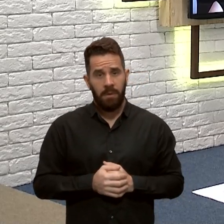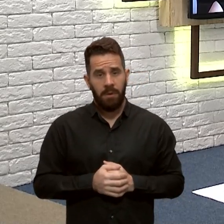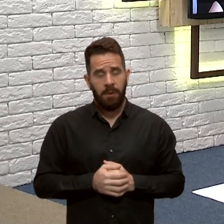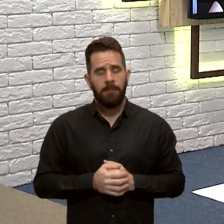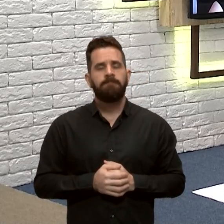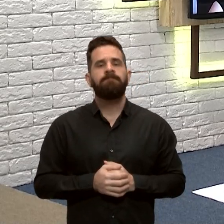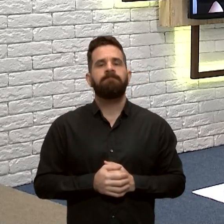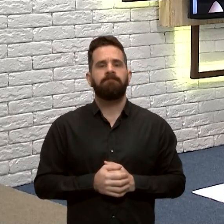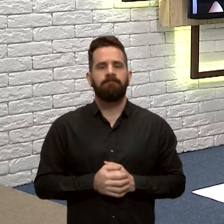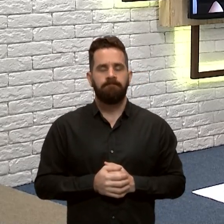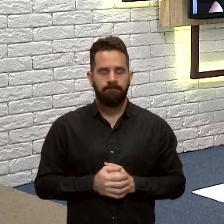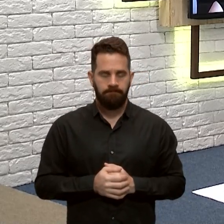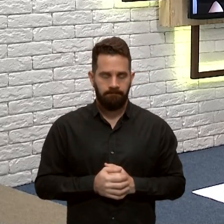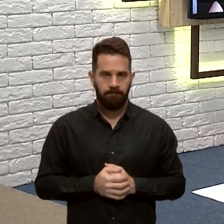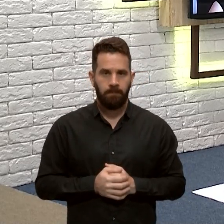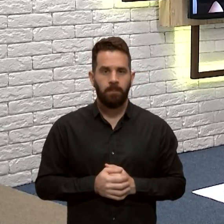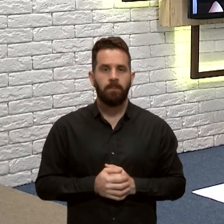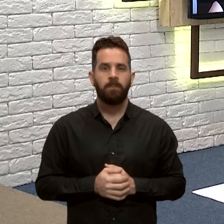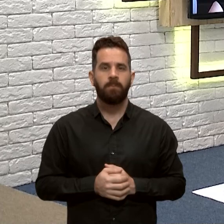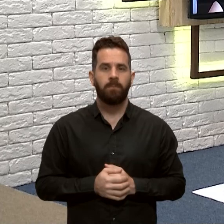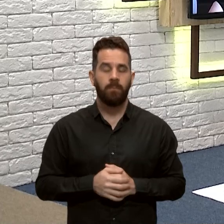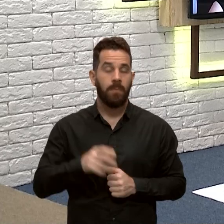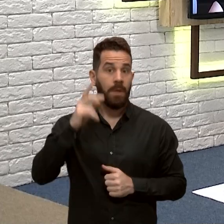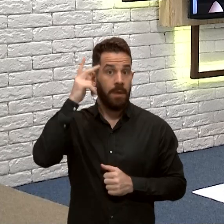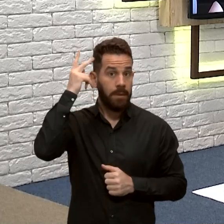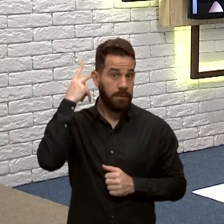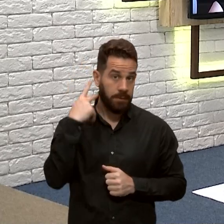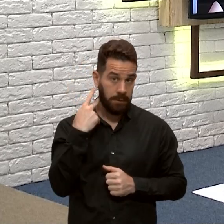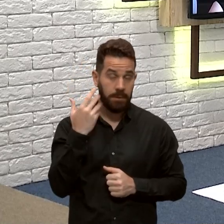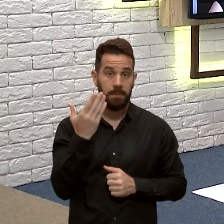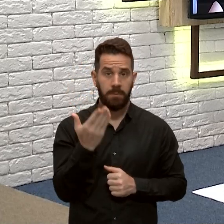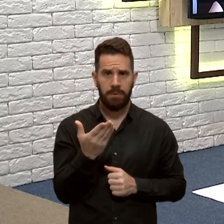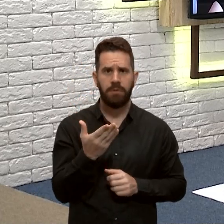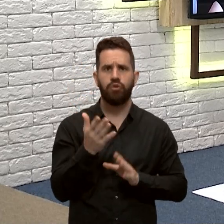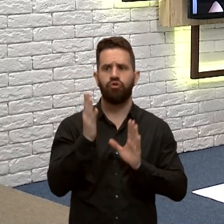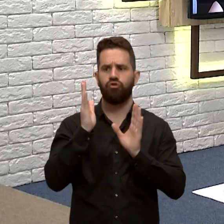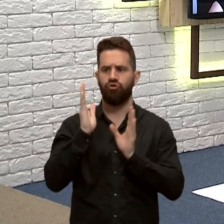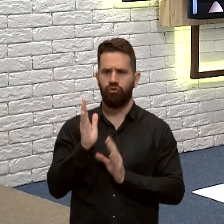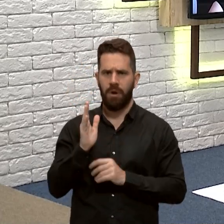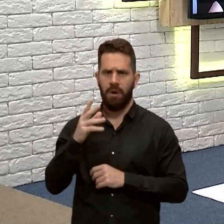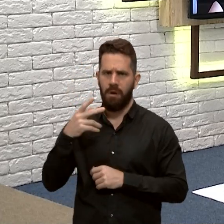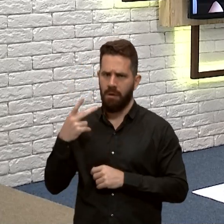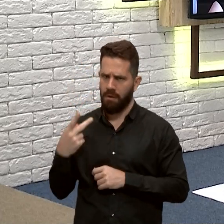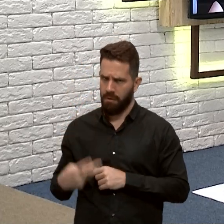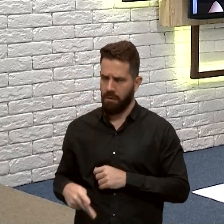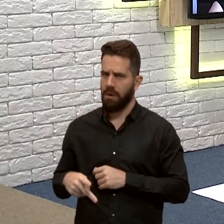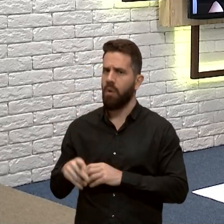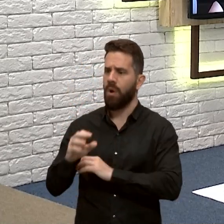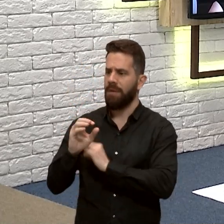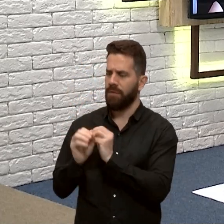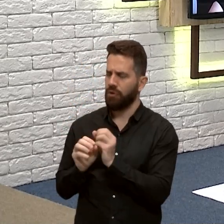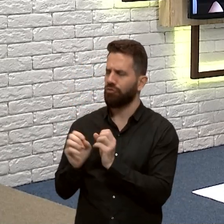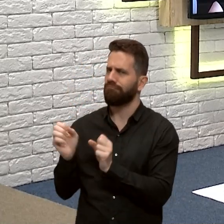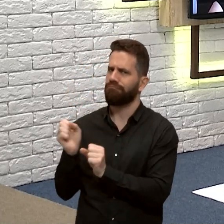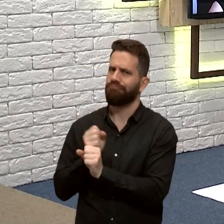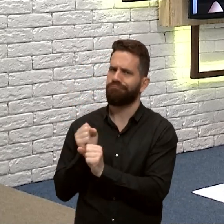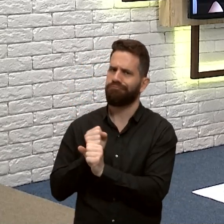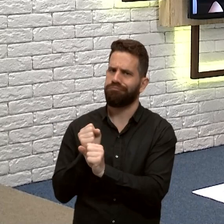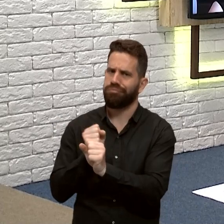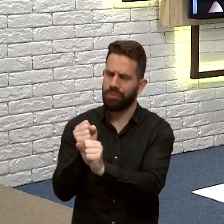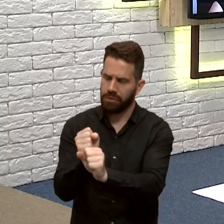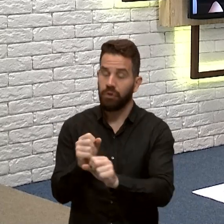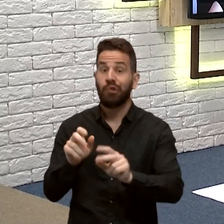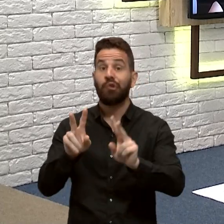Camila, a gente tem, a UFG tem uma longa tradição na formação